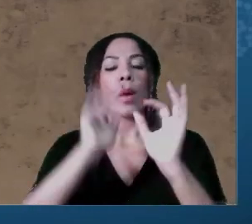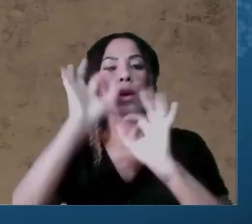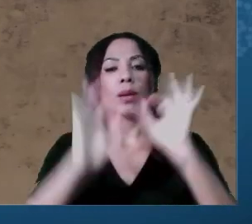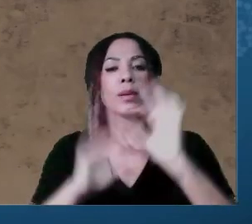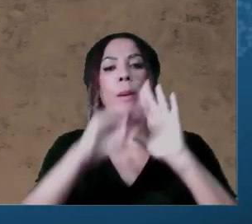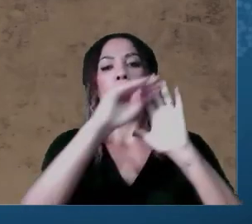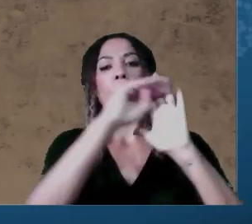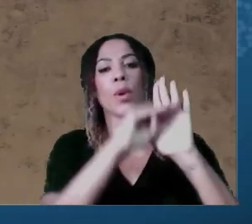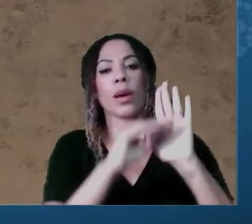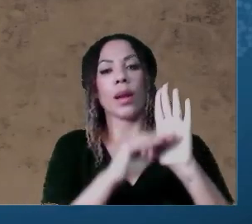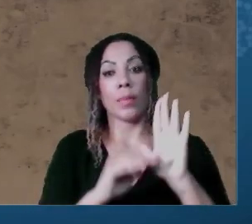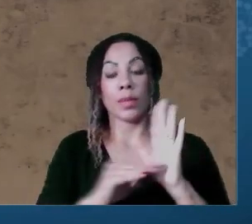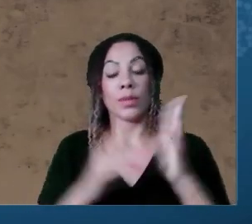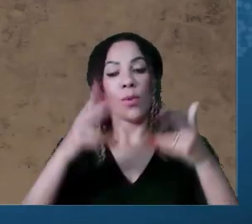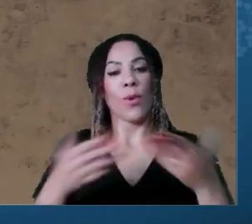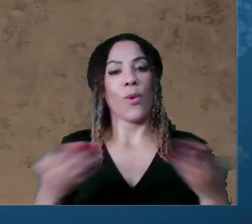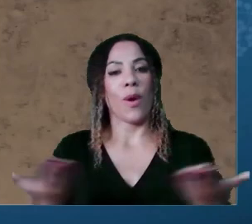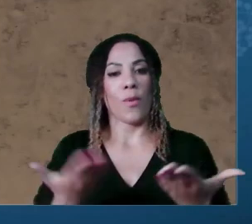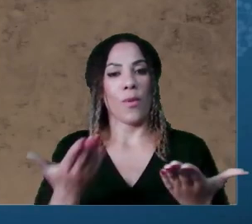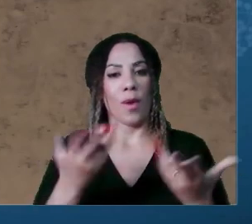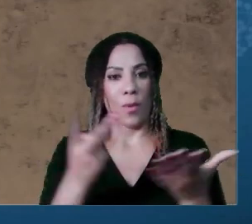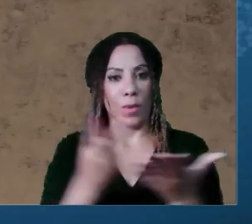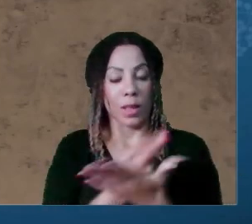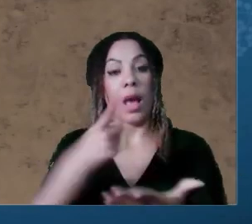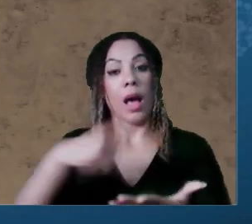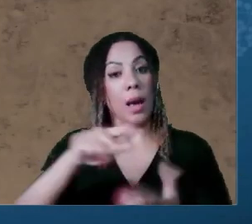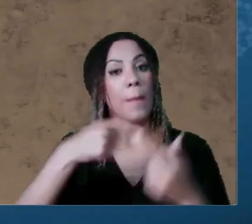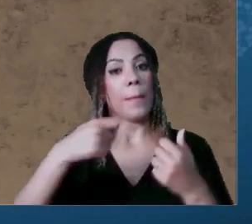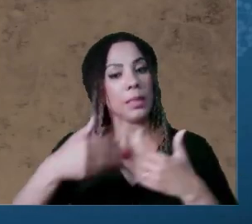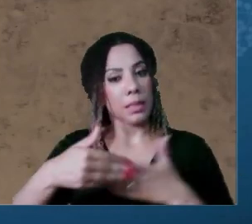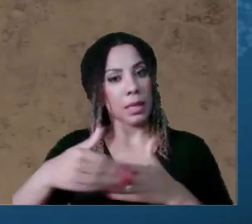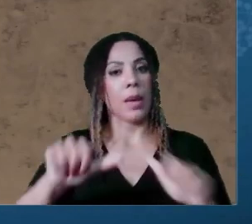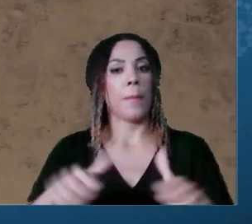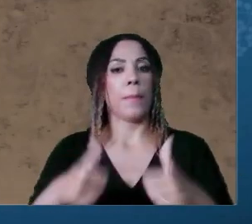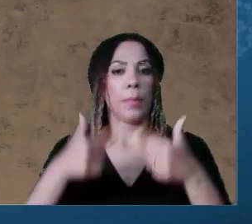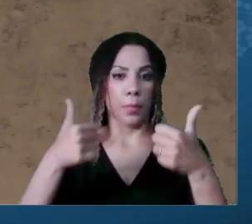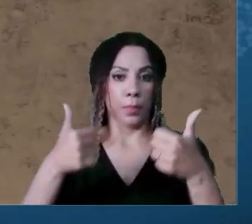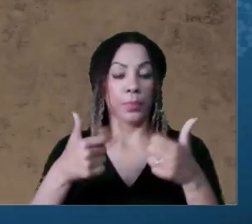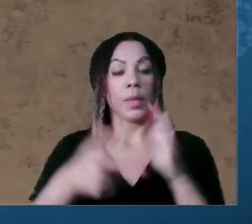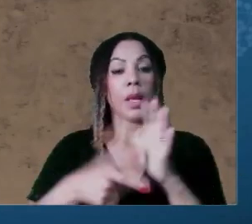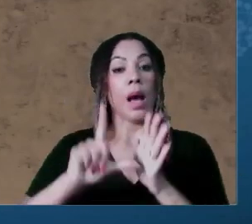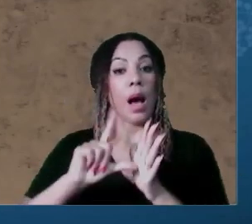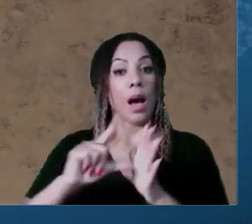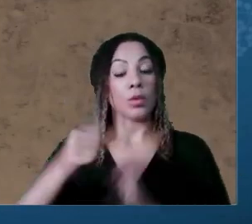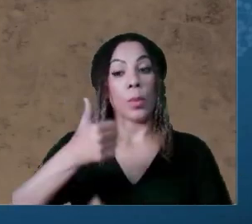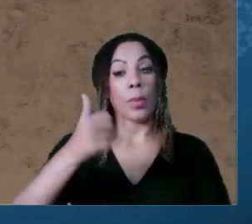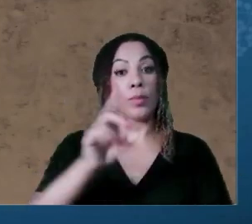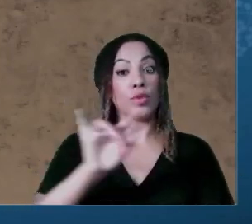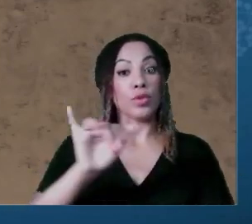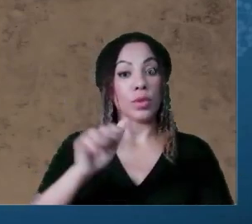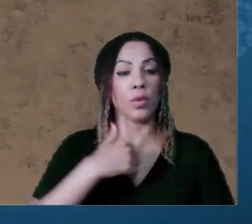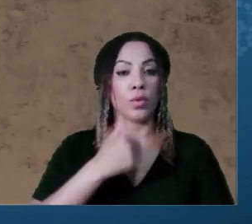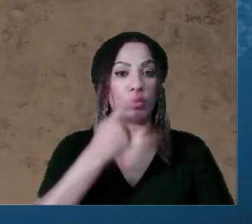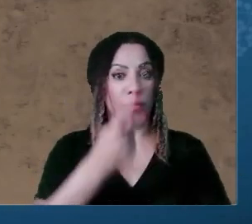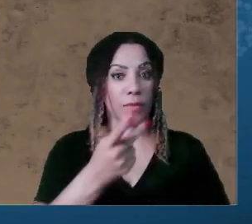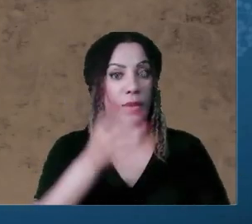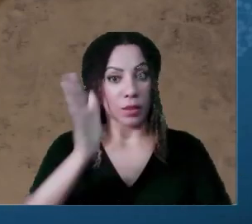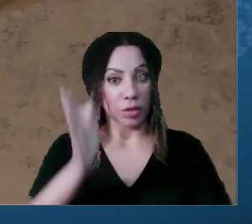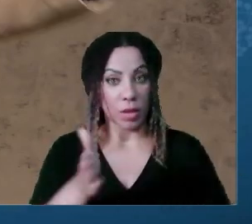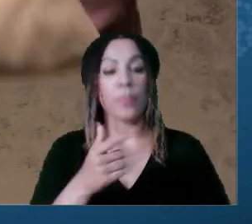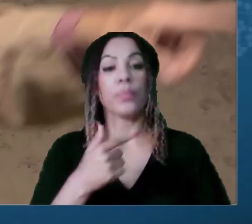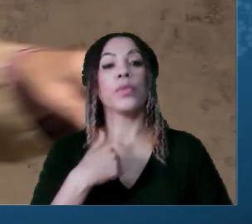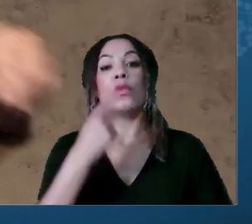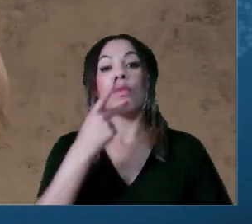aqui. Tá certo? E que precisamos melhorar. Como eu falei logo no primeiro dia, nós também esperamos